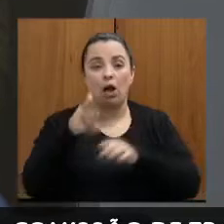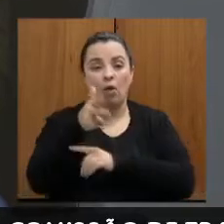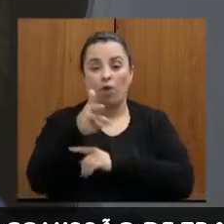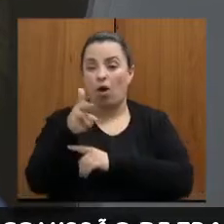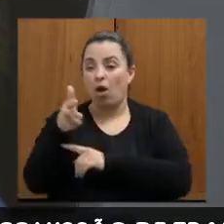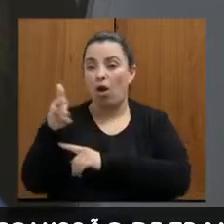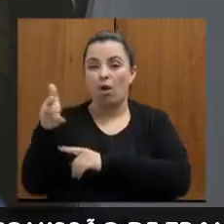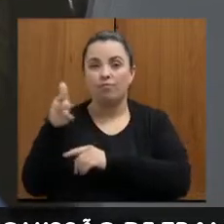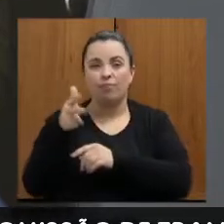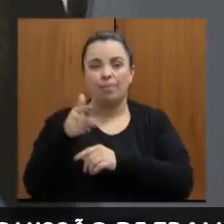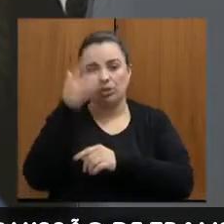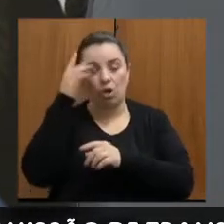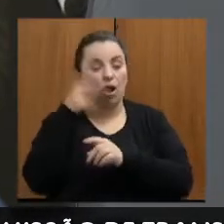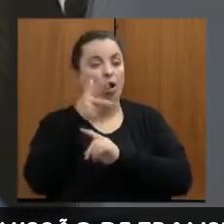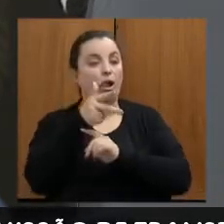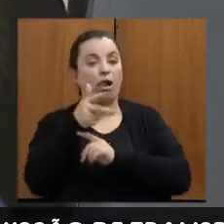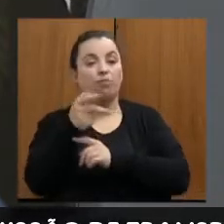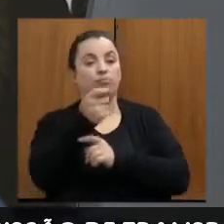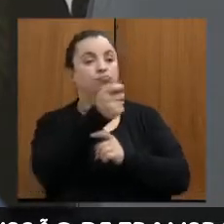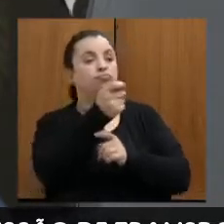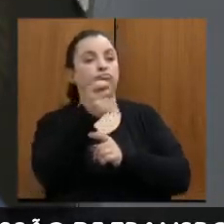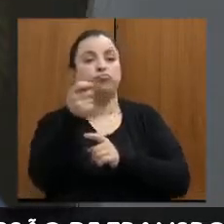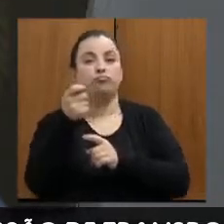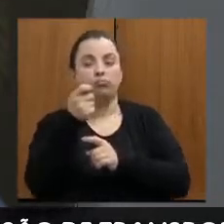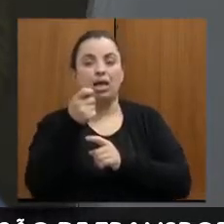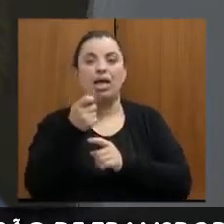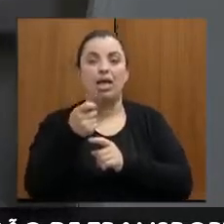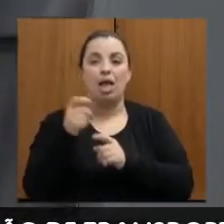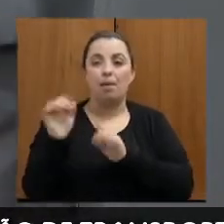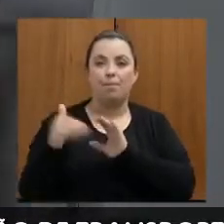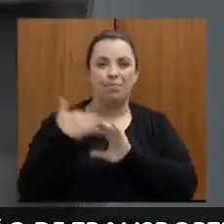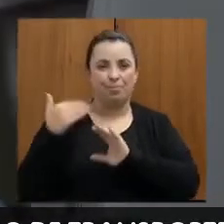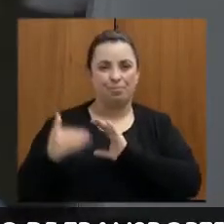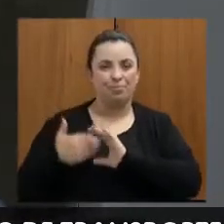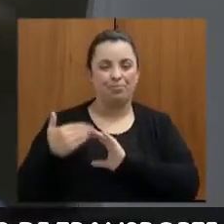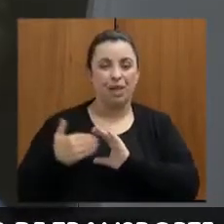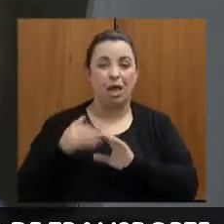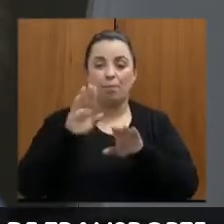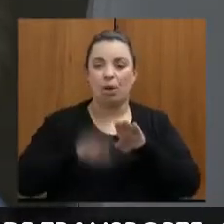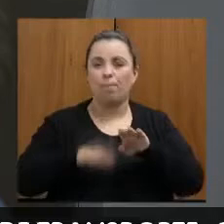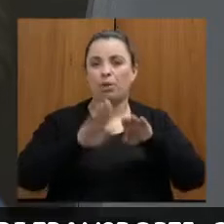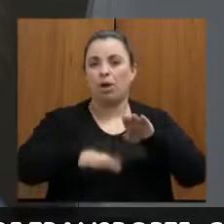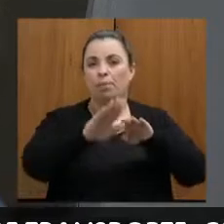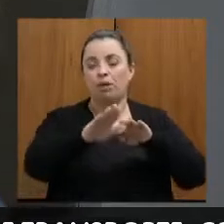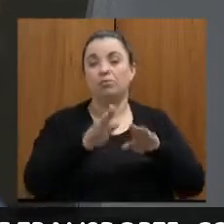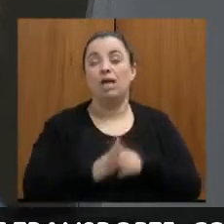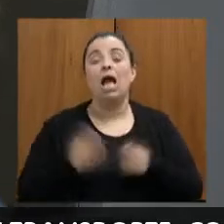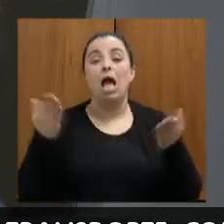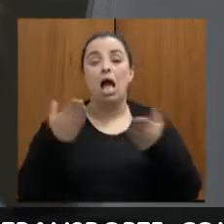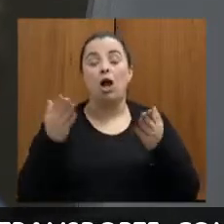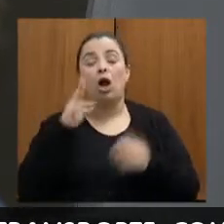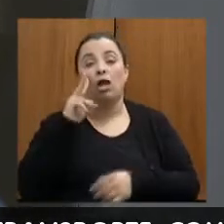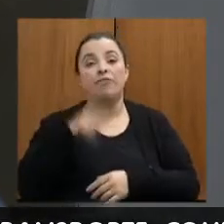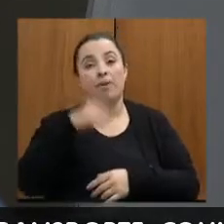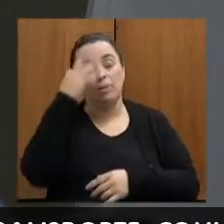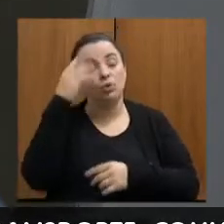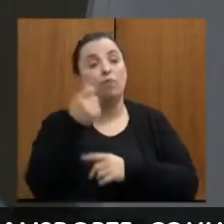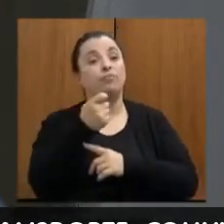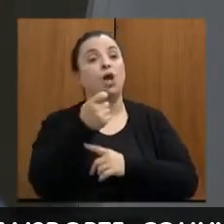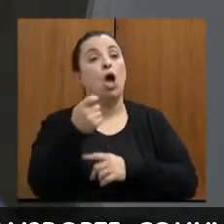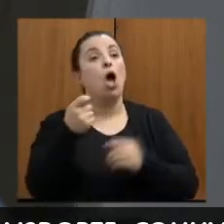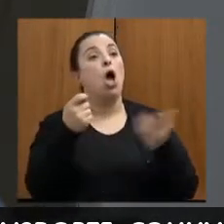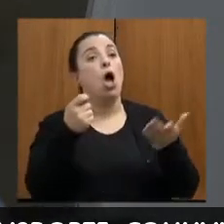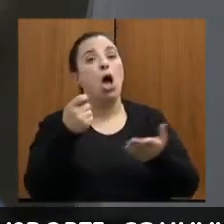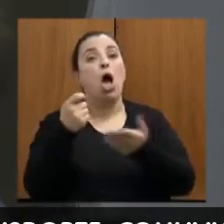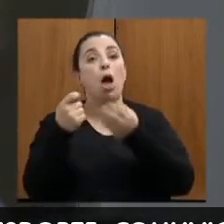alguns times algumas informações as pessoas passando a elogio a reforma do Estado